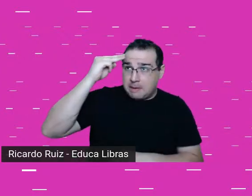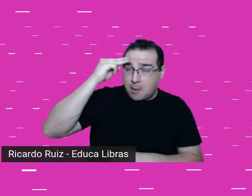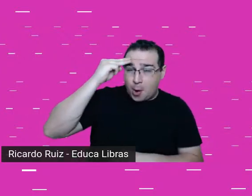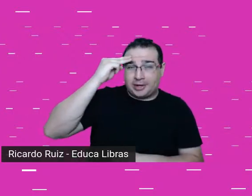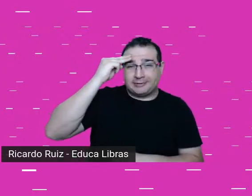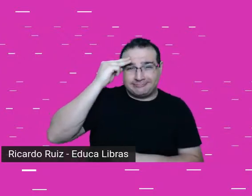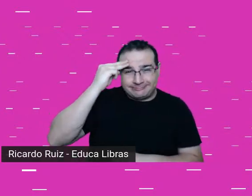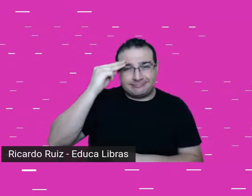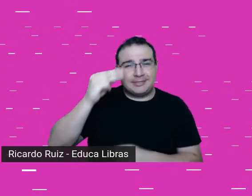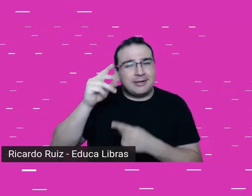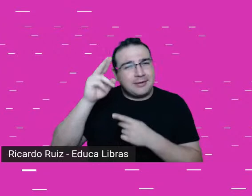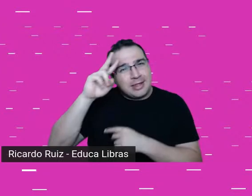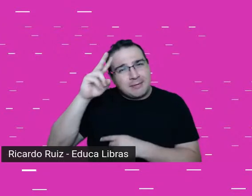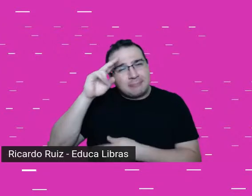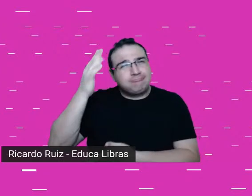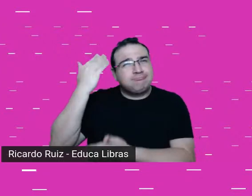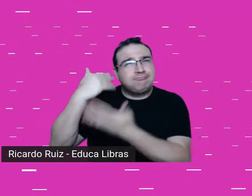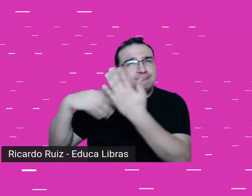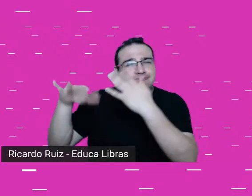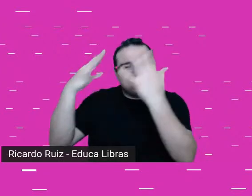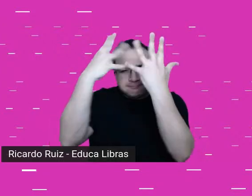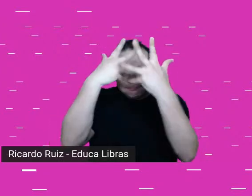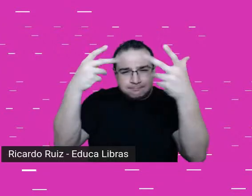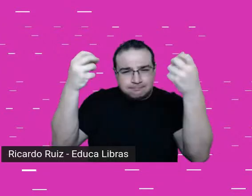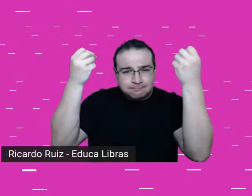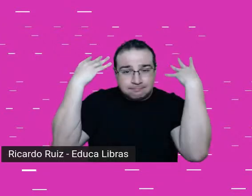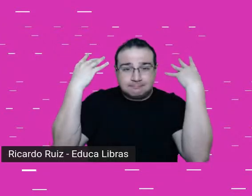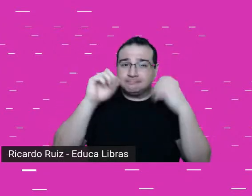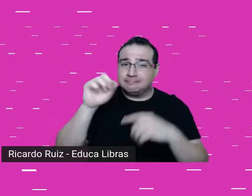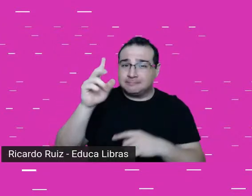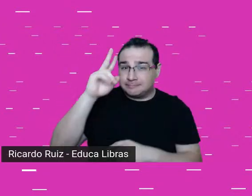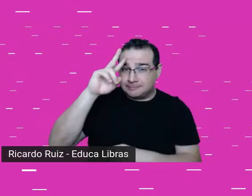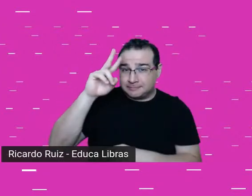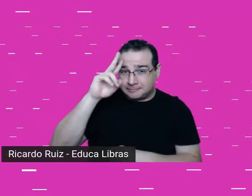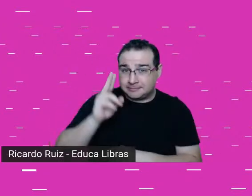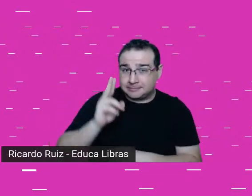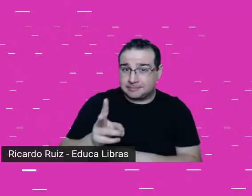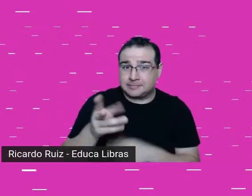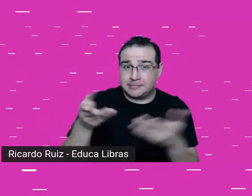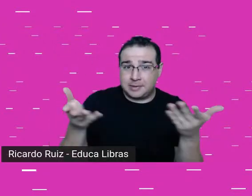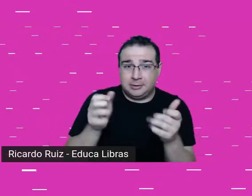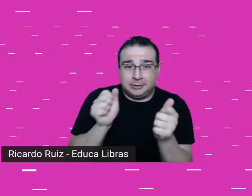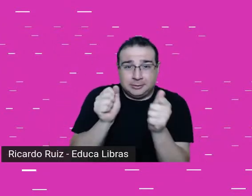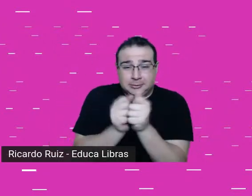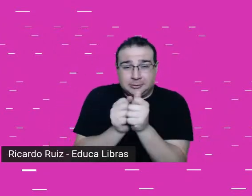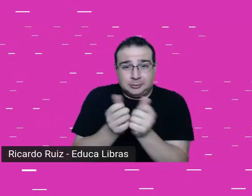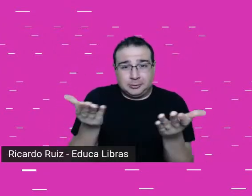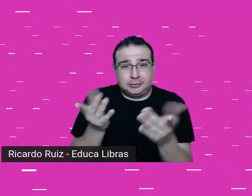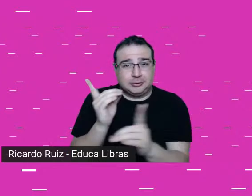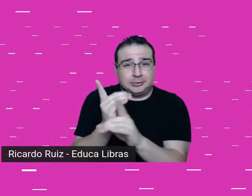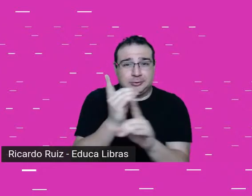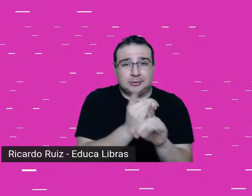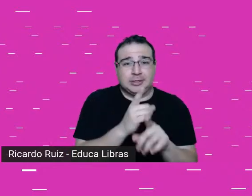Assim sendo, nós fazemos nesse encontro de hoje,